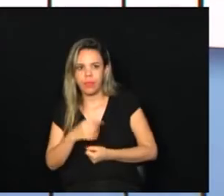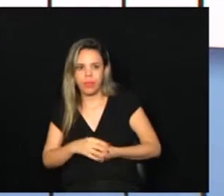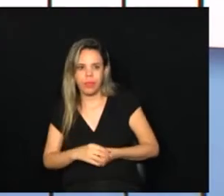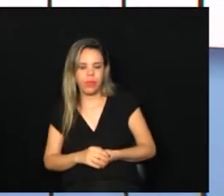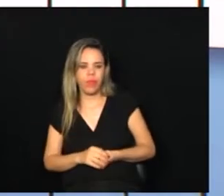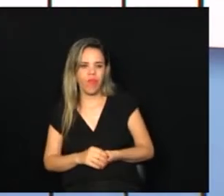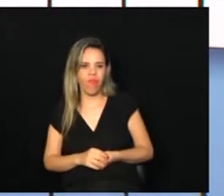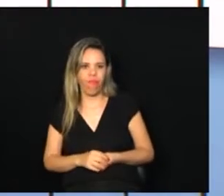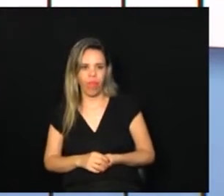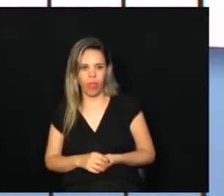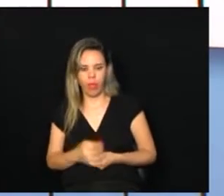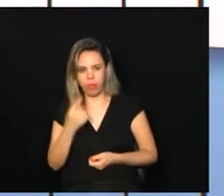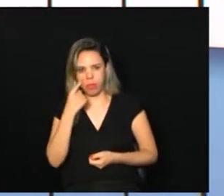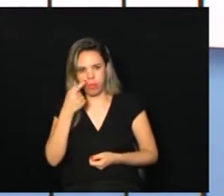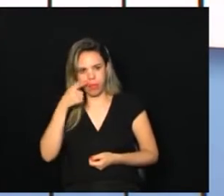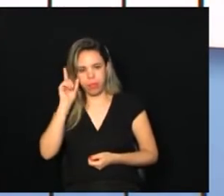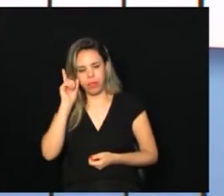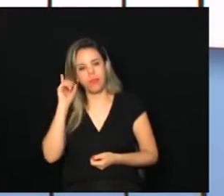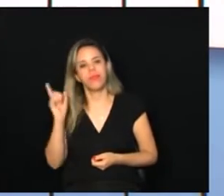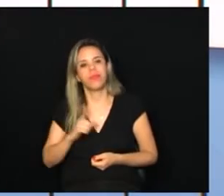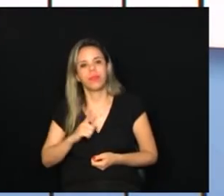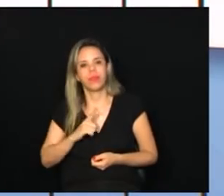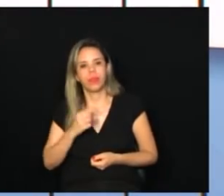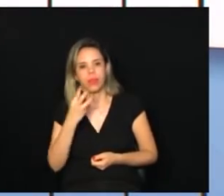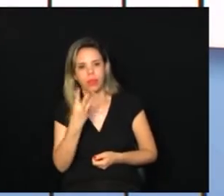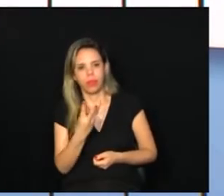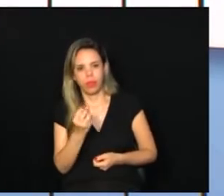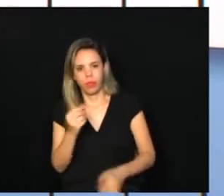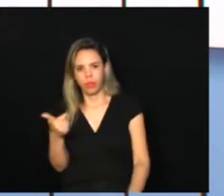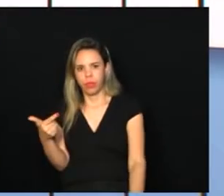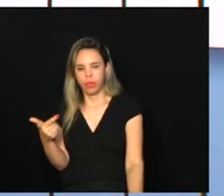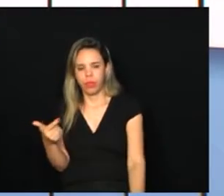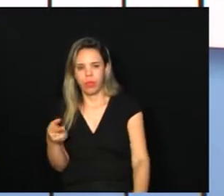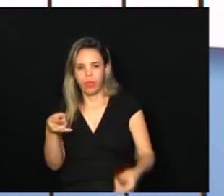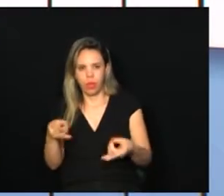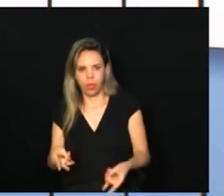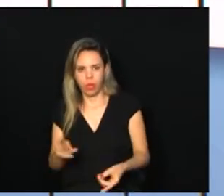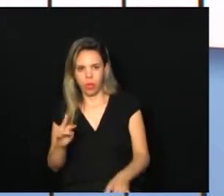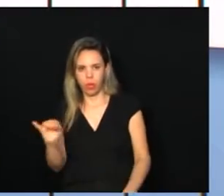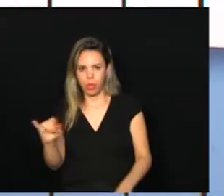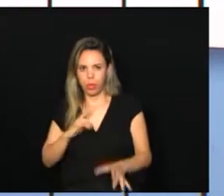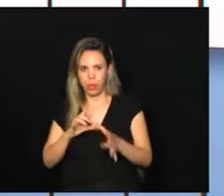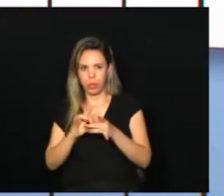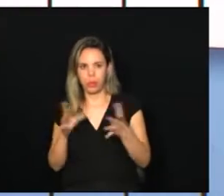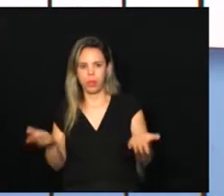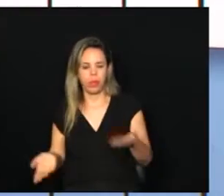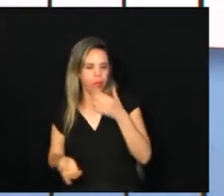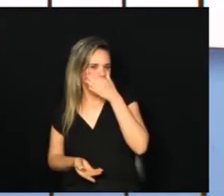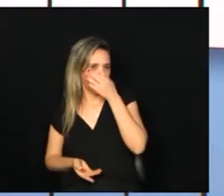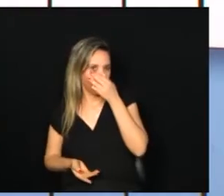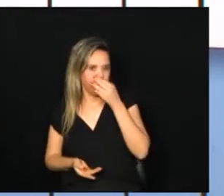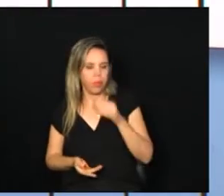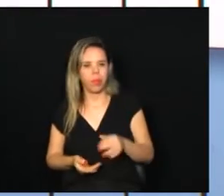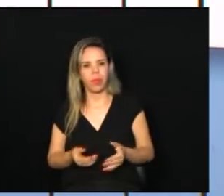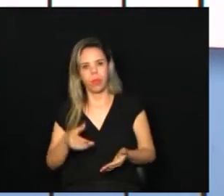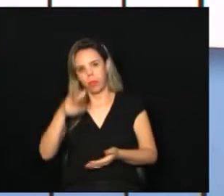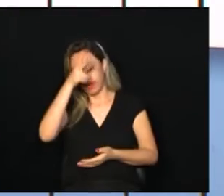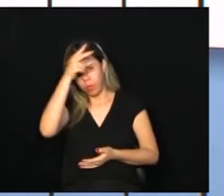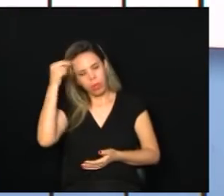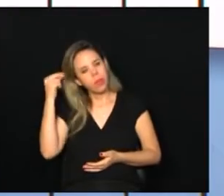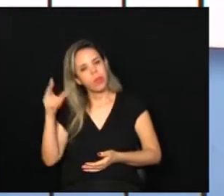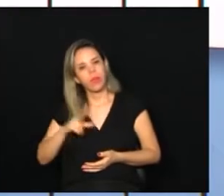Campinas. Olha, ontem nós tínhamos 302 leitos de UTI disponíveis nas redes pública